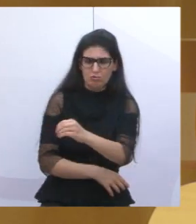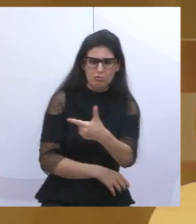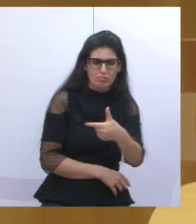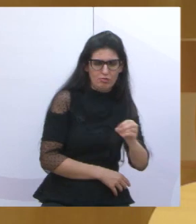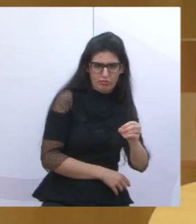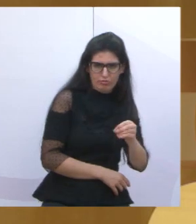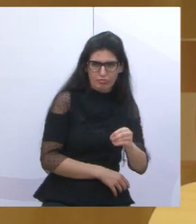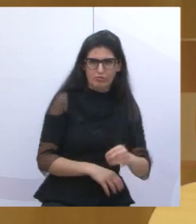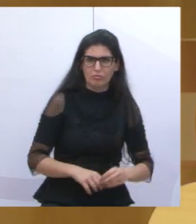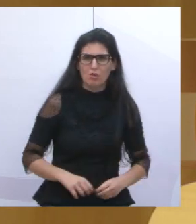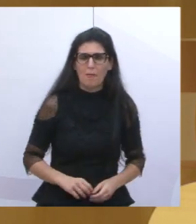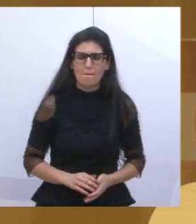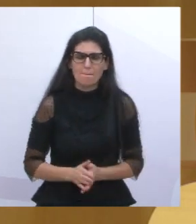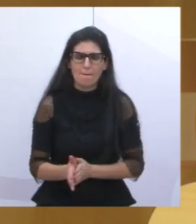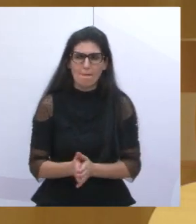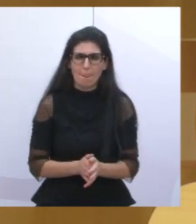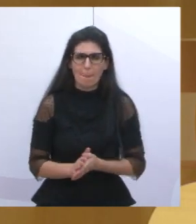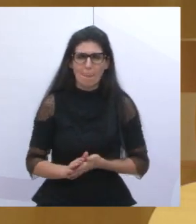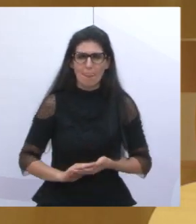se aumenta